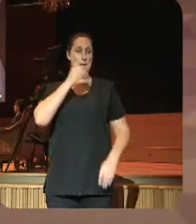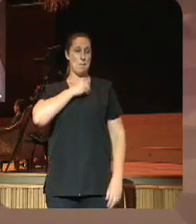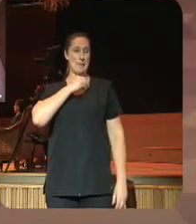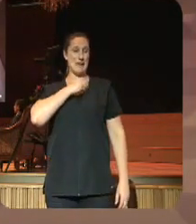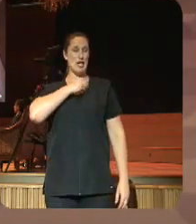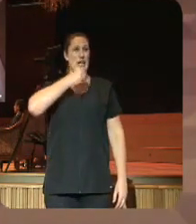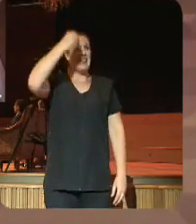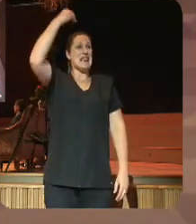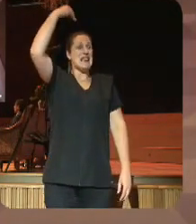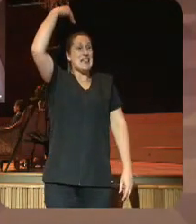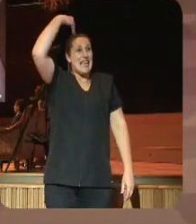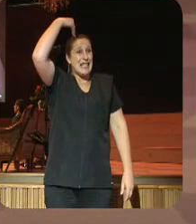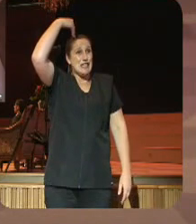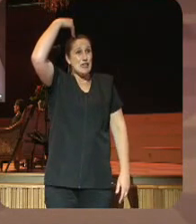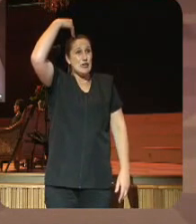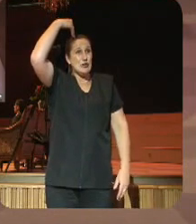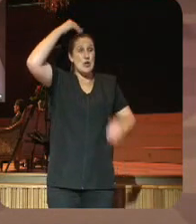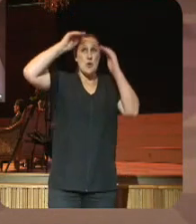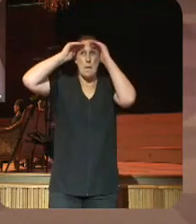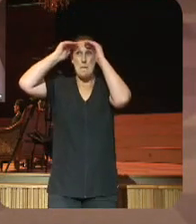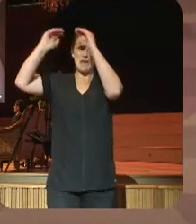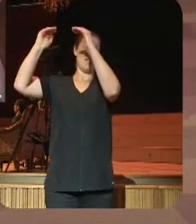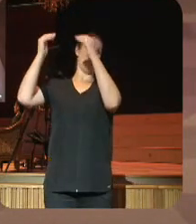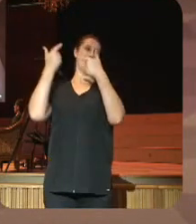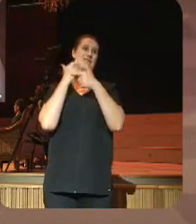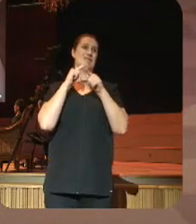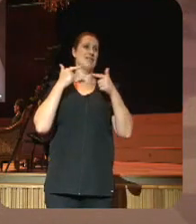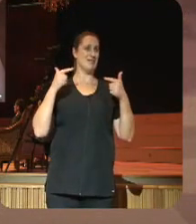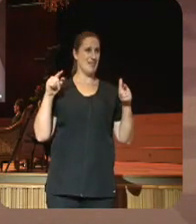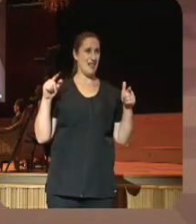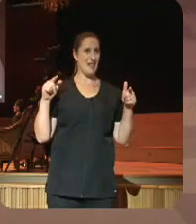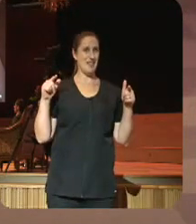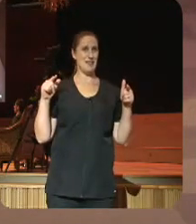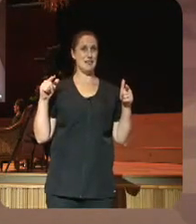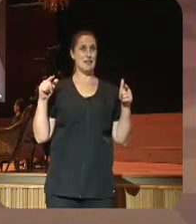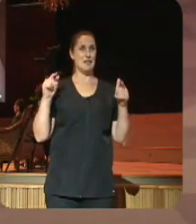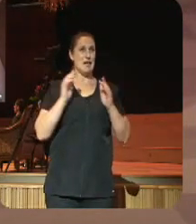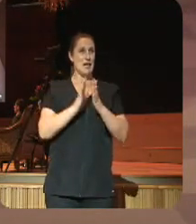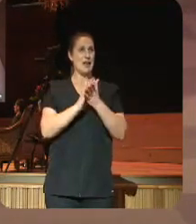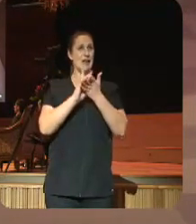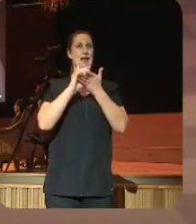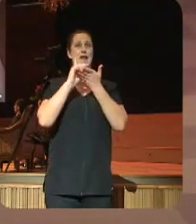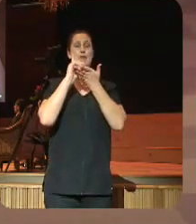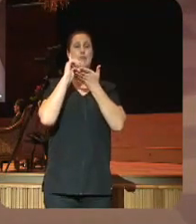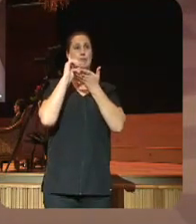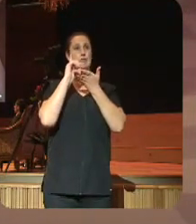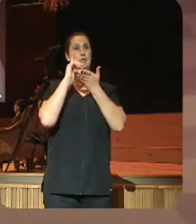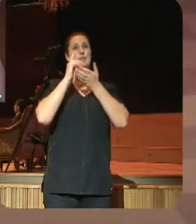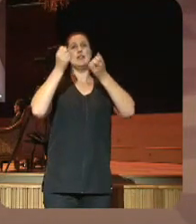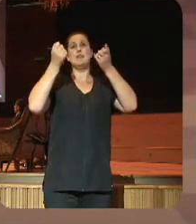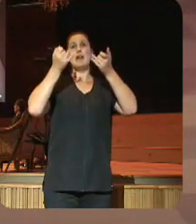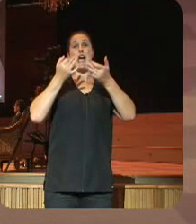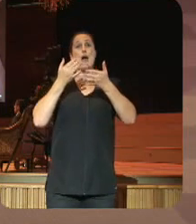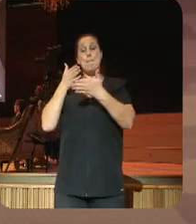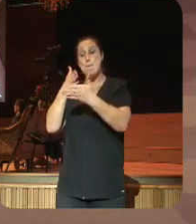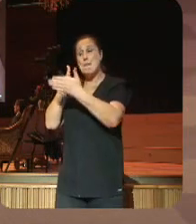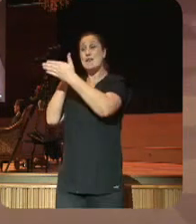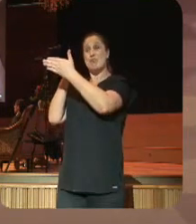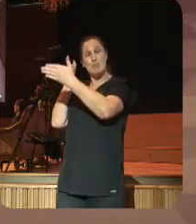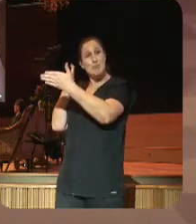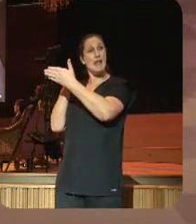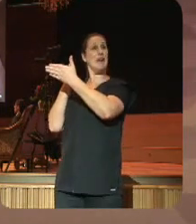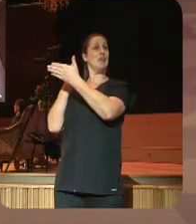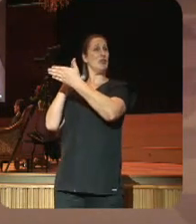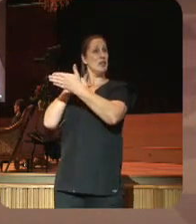dentro da gente de rebeldia. E a Bíblia diz assim, olha, havia uma barreira, porque